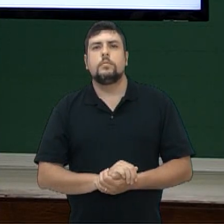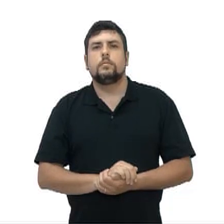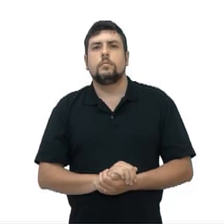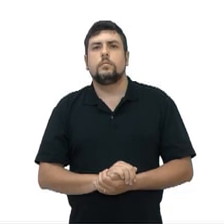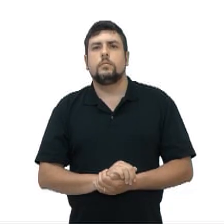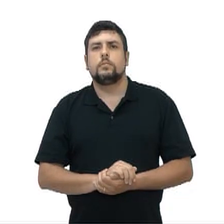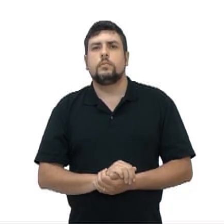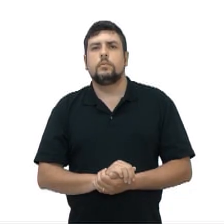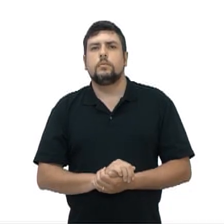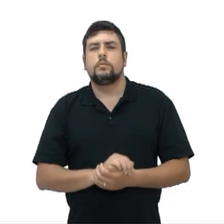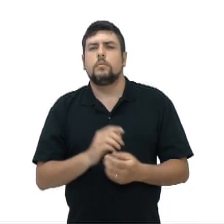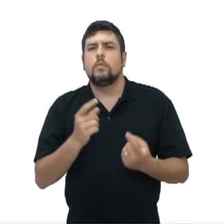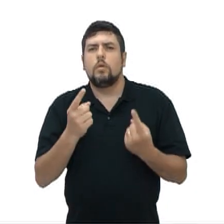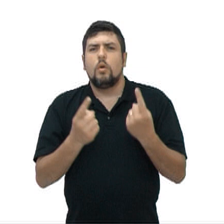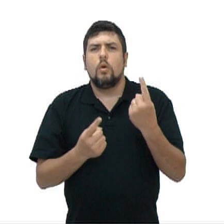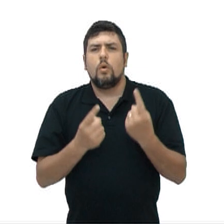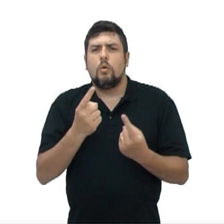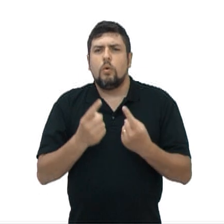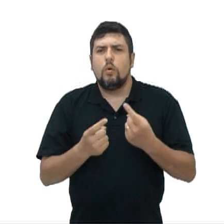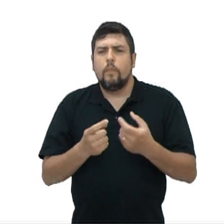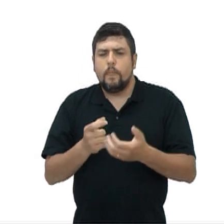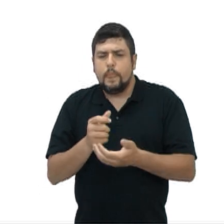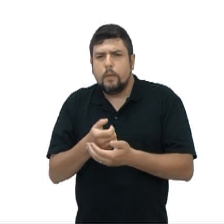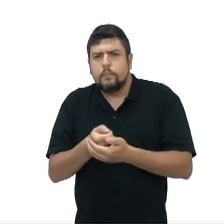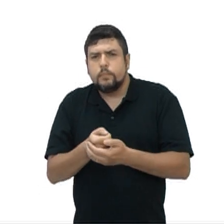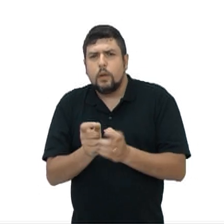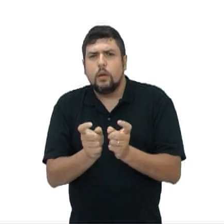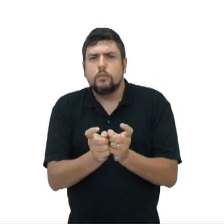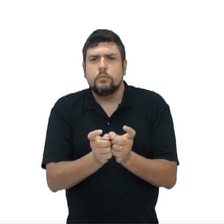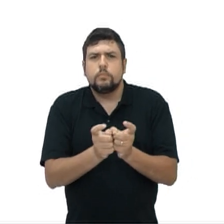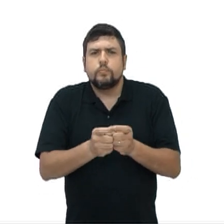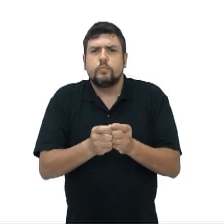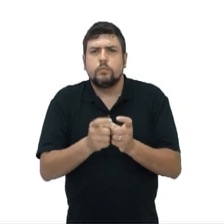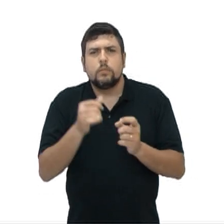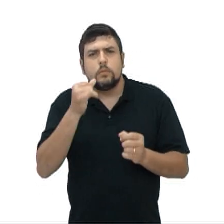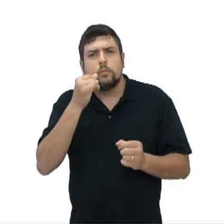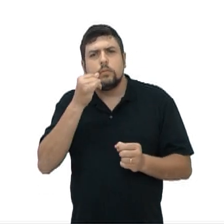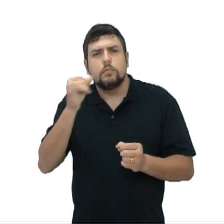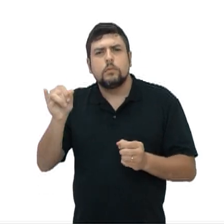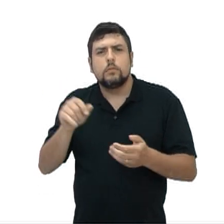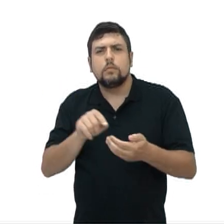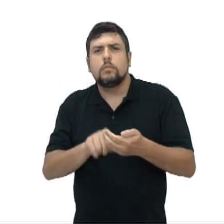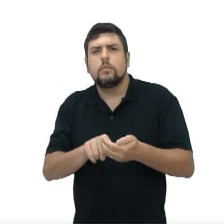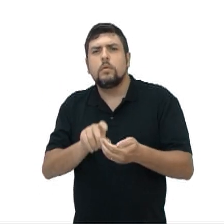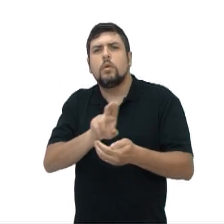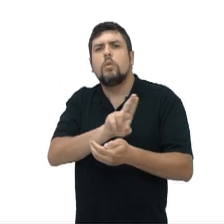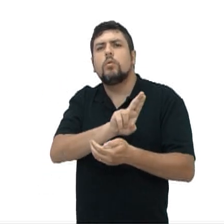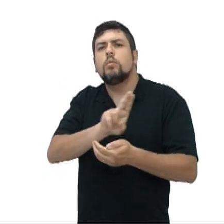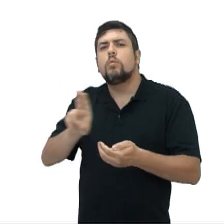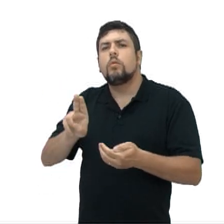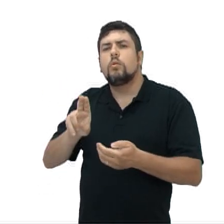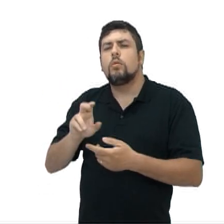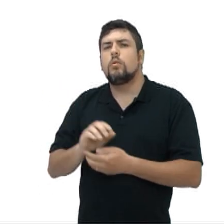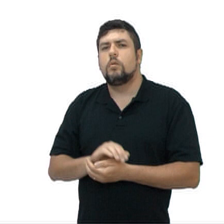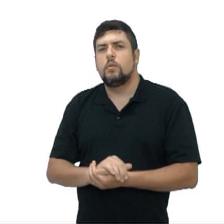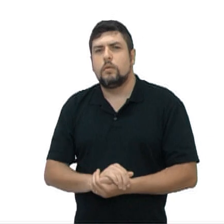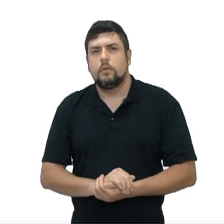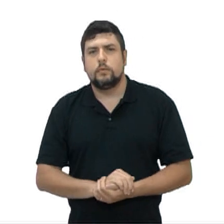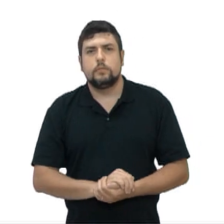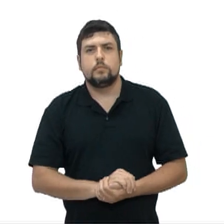qual o aparelho que mede a intensidade da corrente elétrica? Galvanômetro,